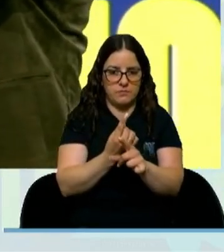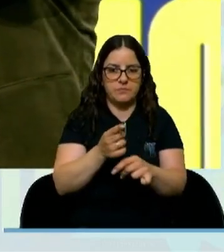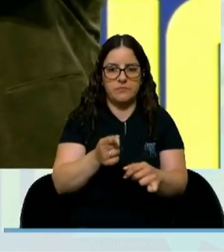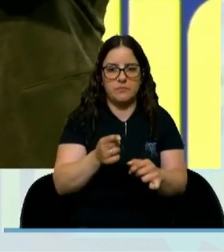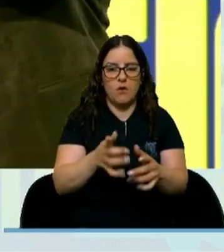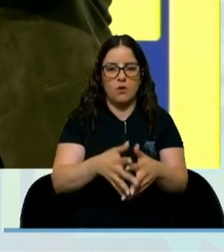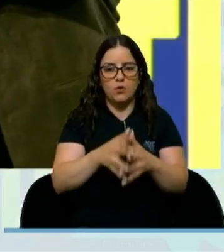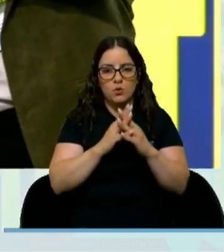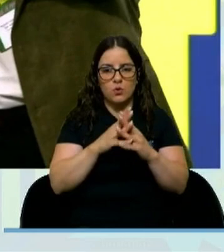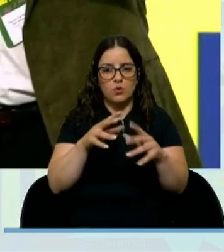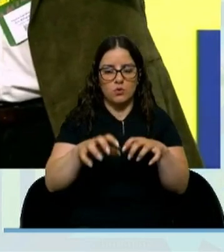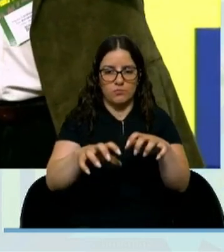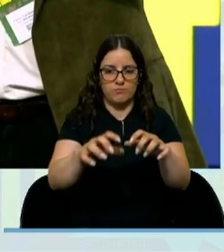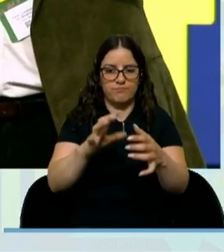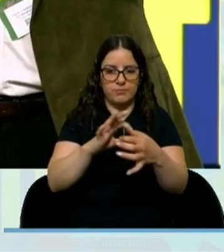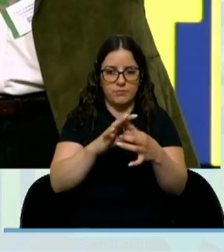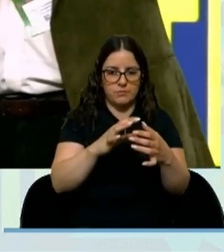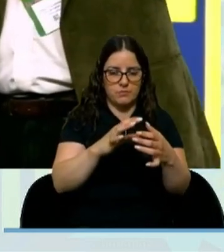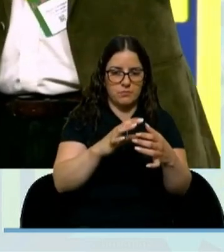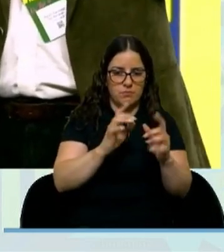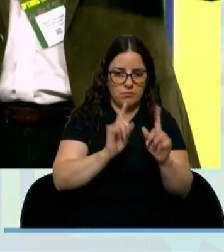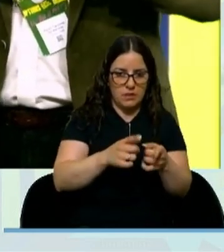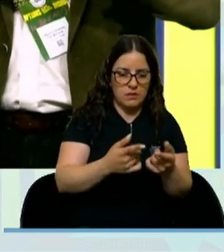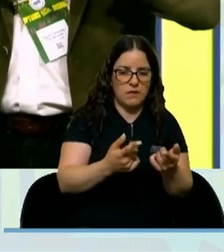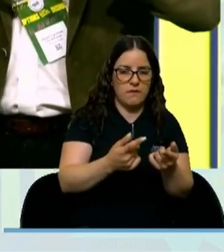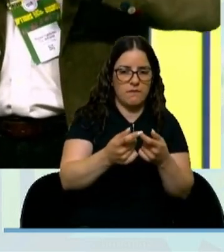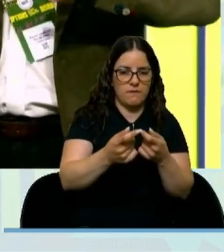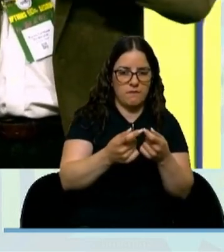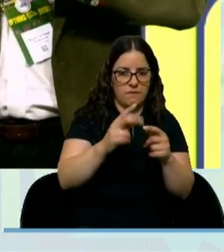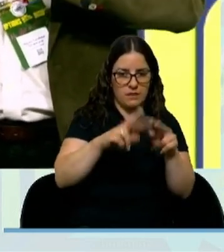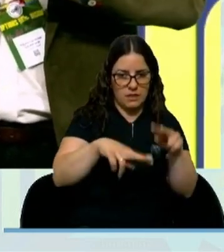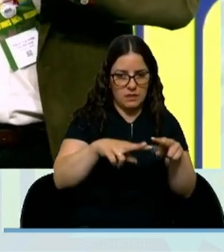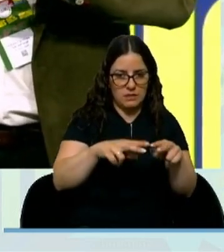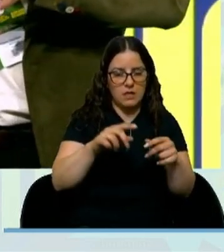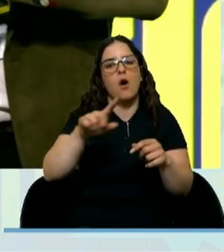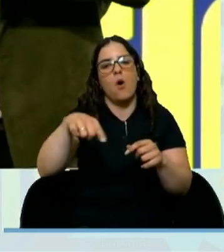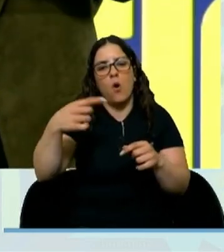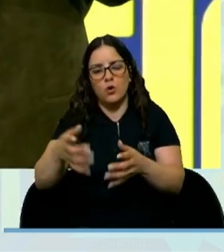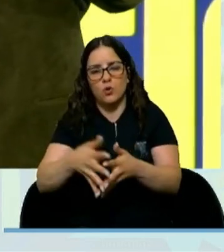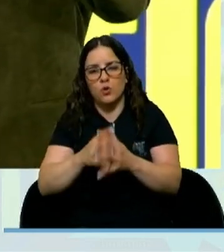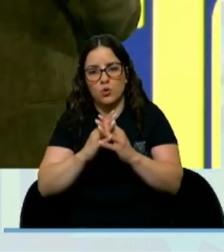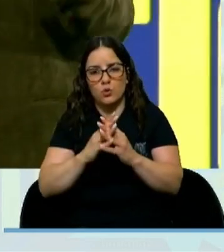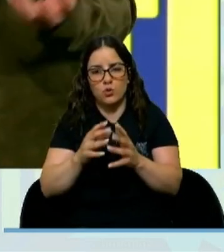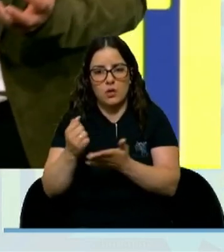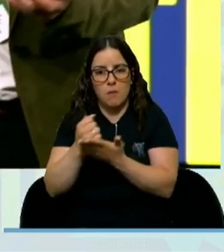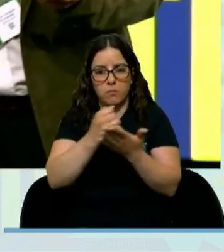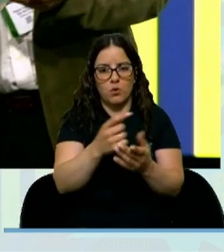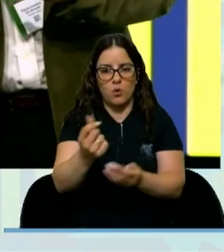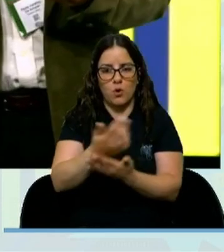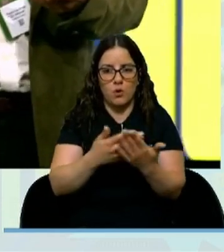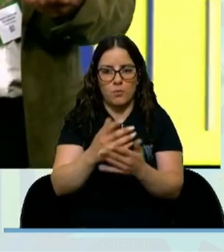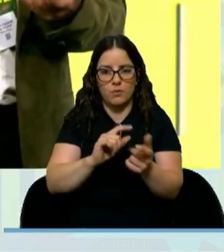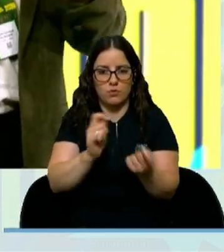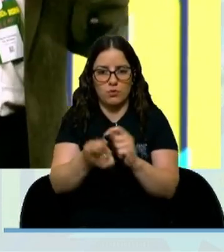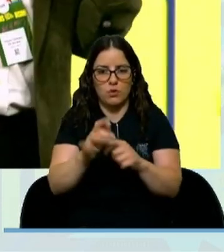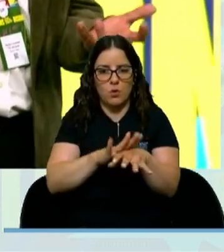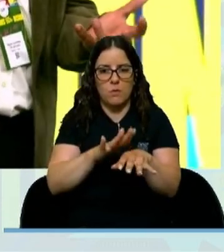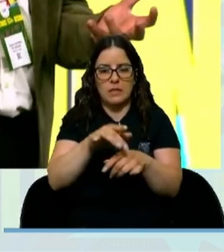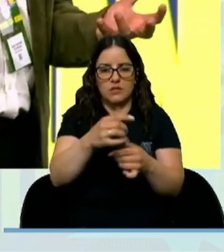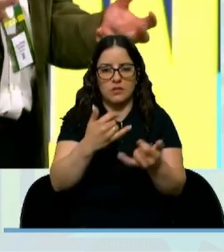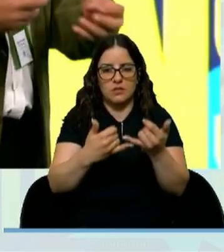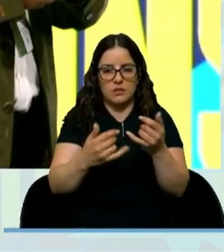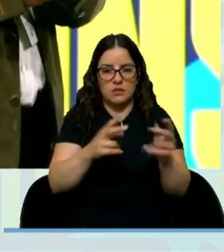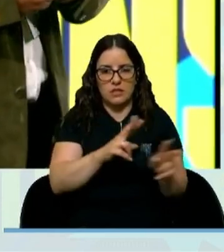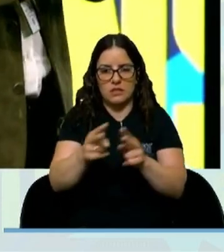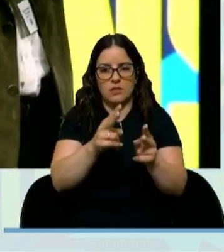toda a infraestrutura, começando pela financeira e as outras, que suportam a economia, se alterem pelo facto de todas estas transações serem mais